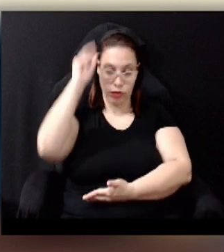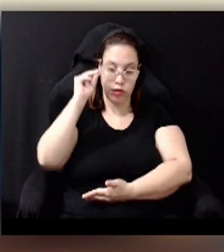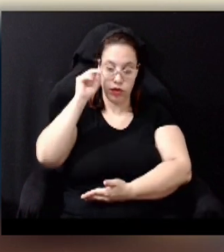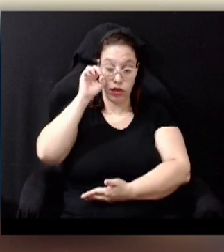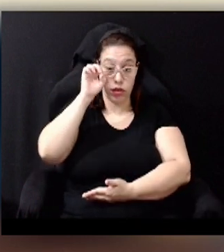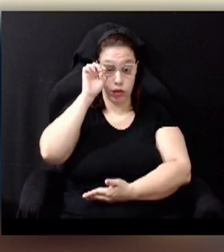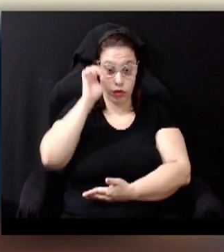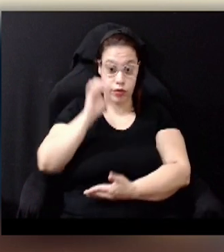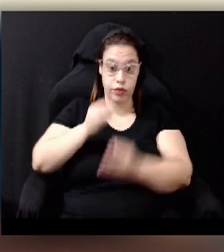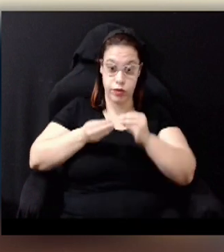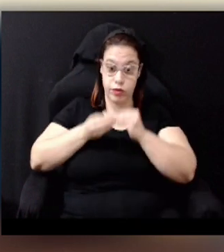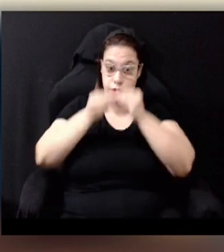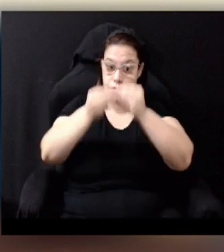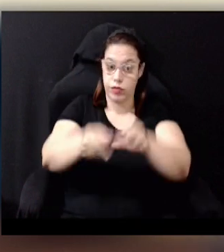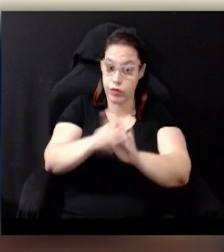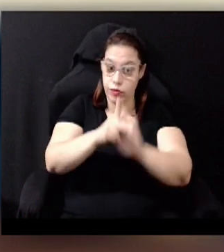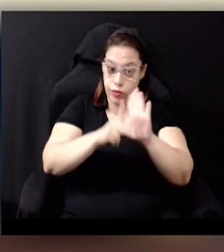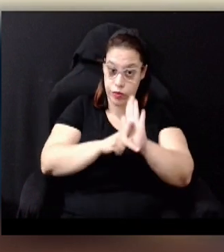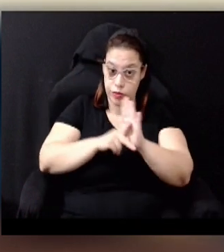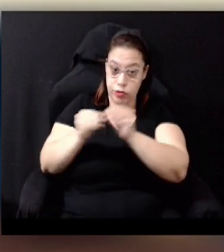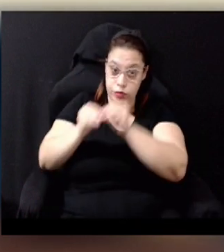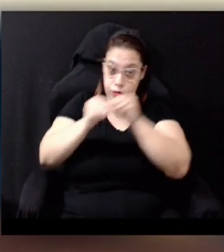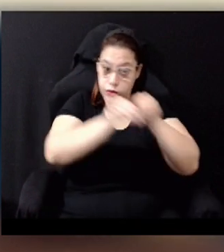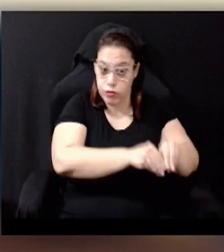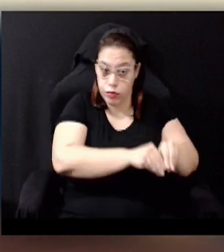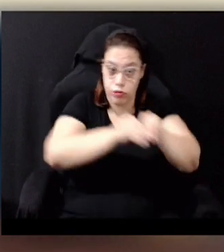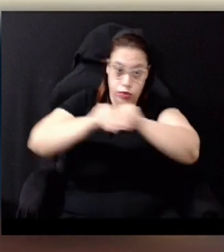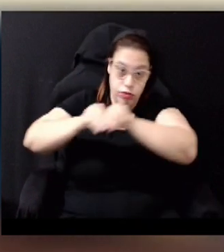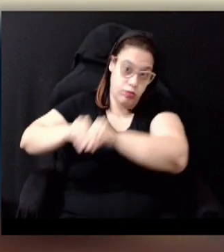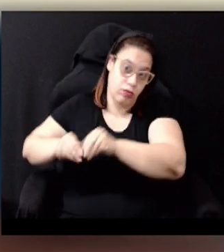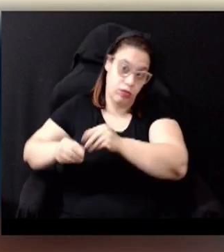institui o programa de transferência de renda